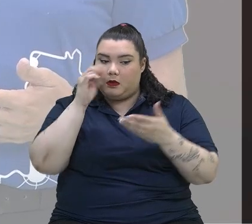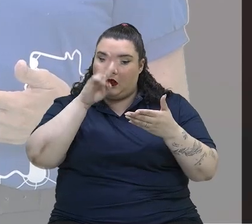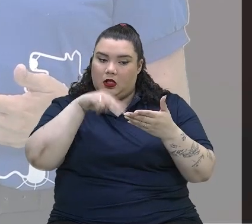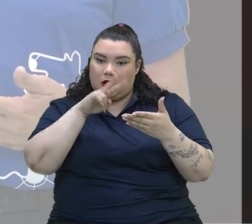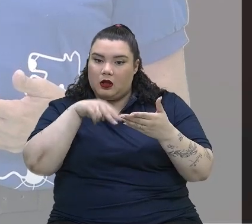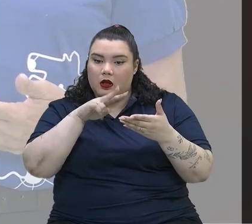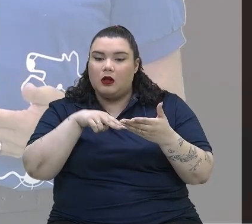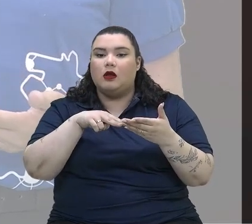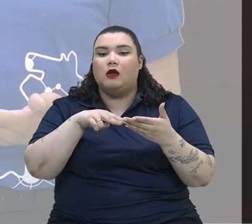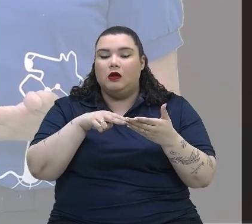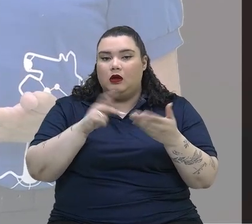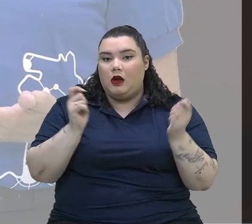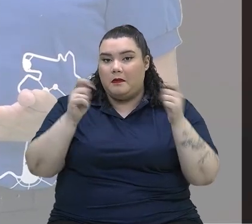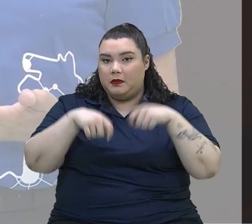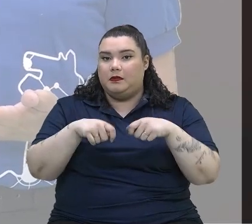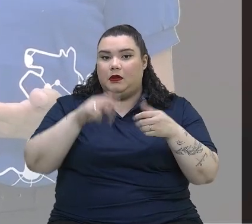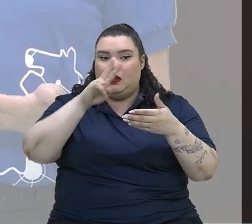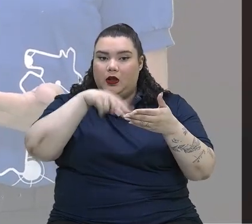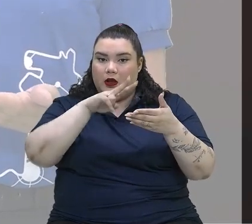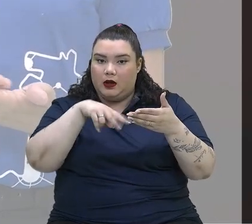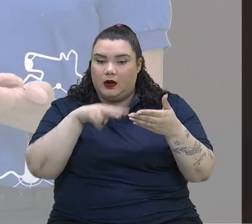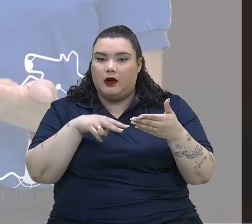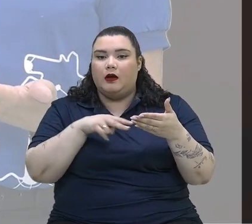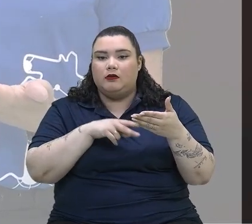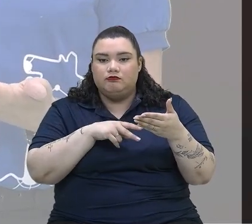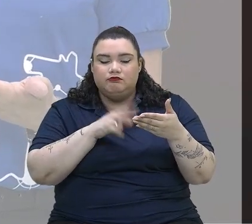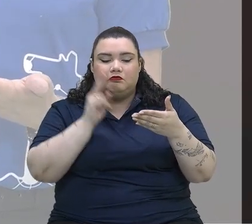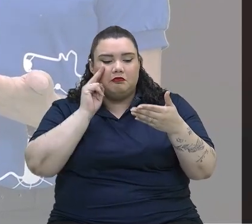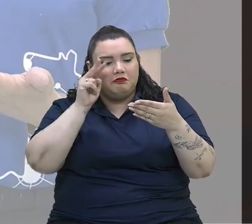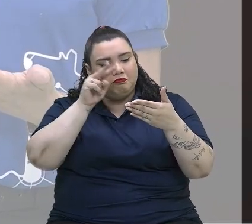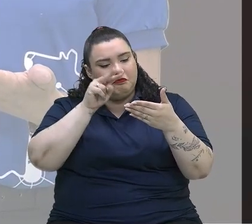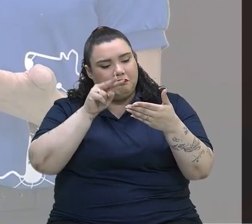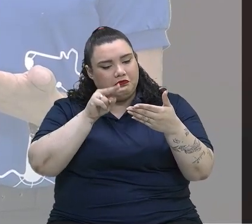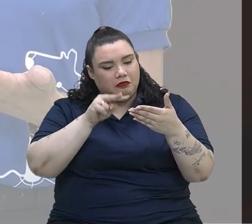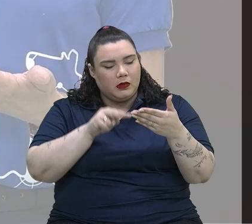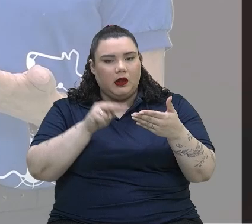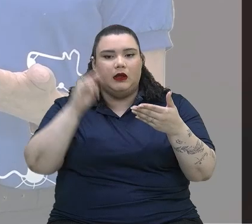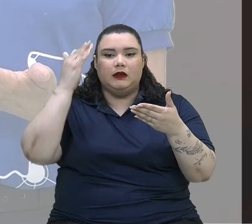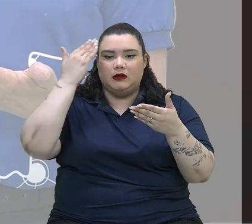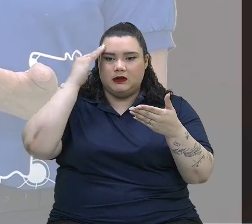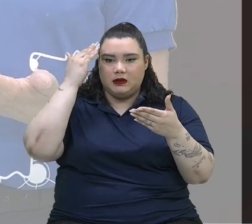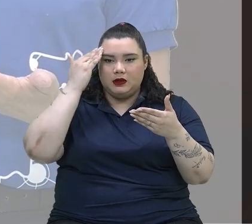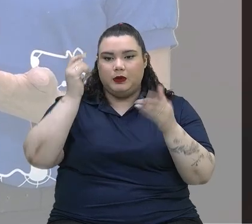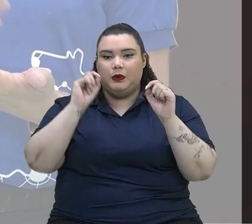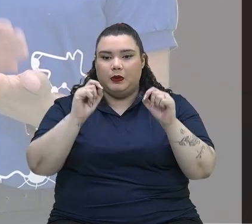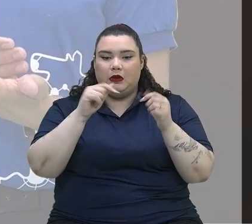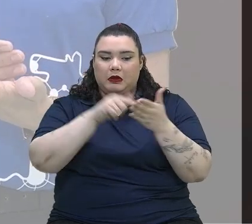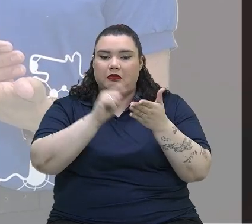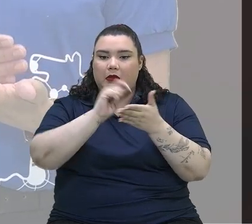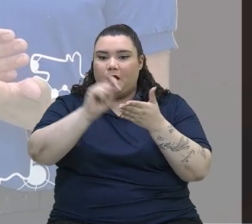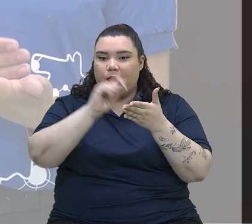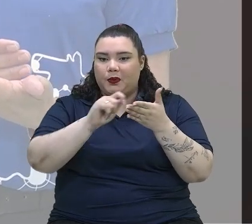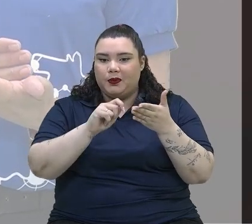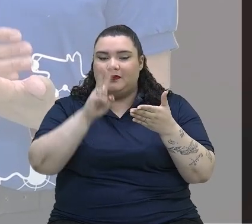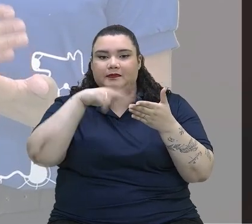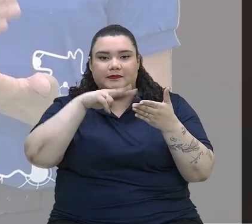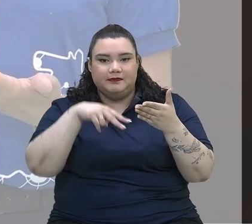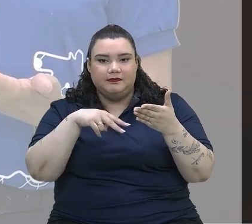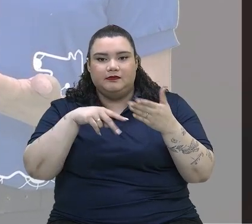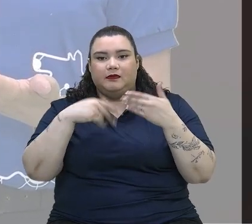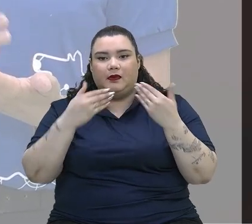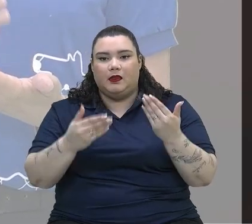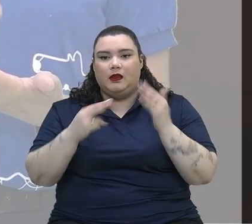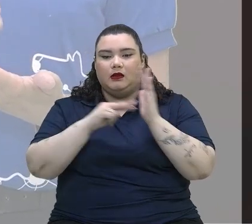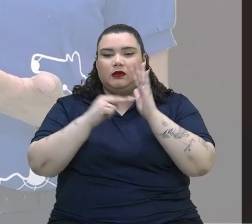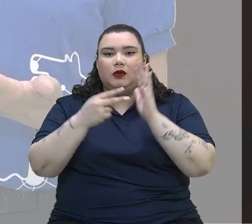se tiverem instrução para a leitura, elas vão ler e entender o que está escrito. E neste momento se faz